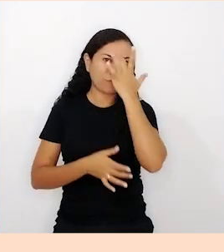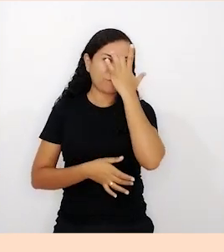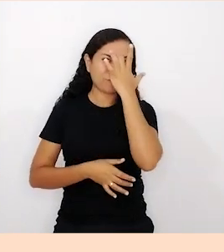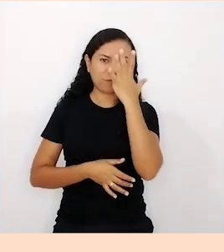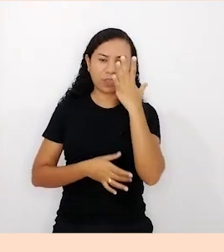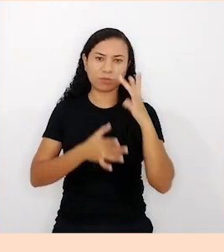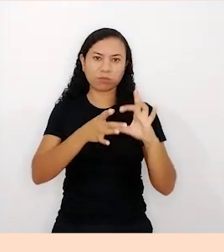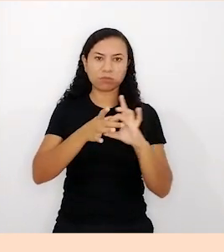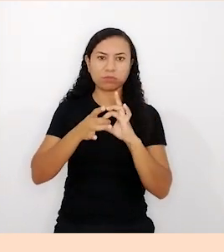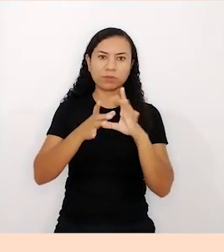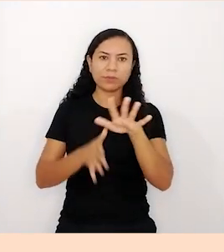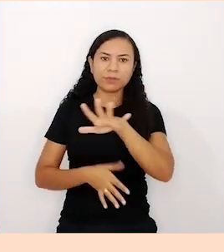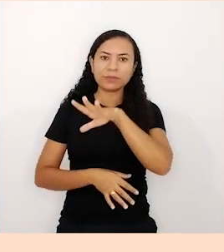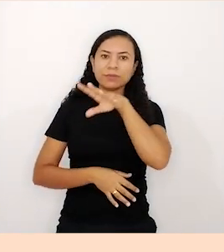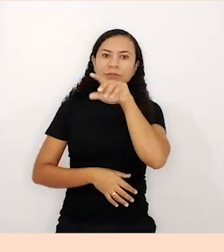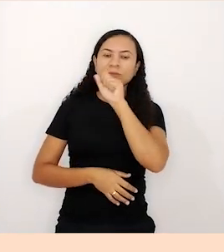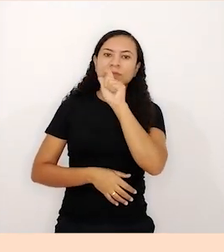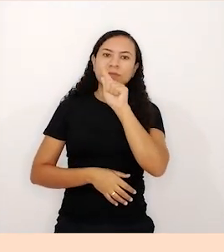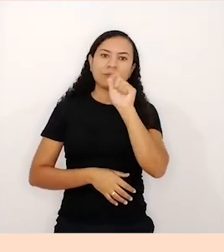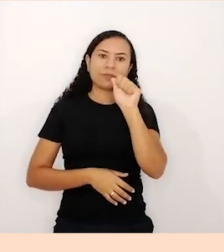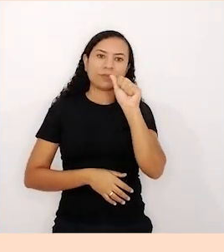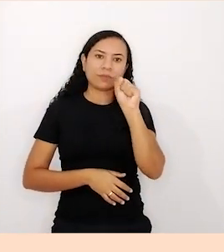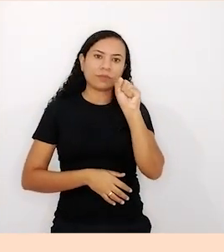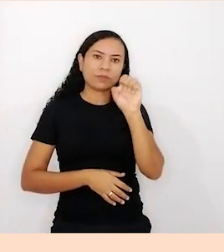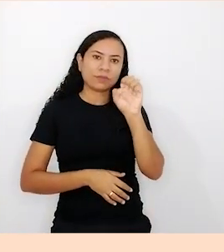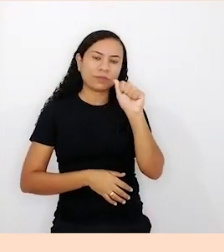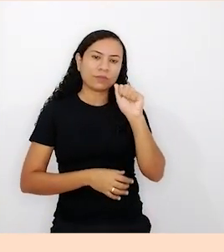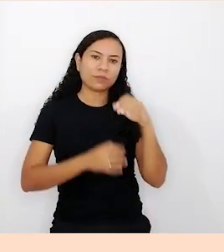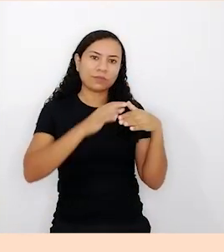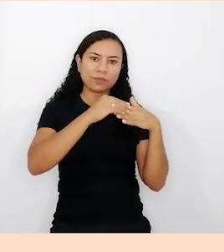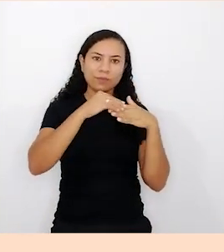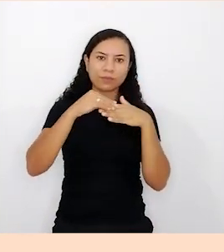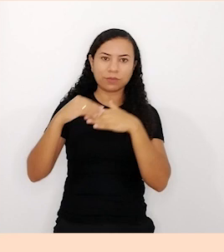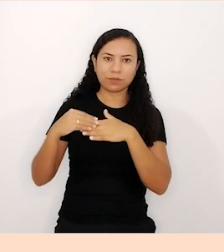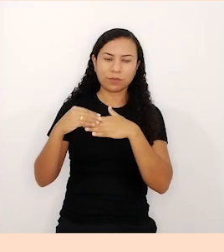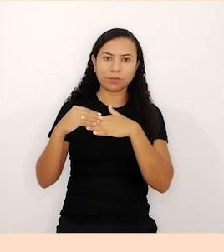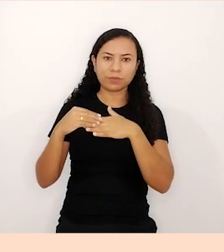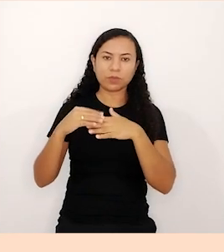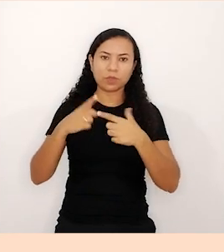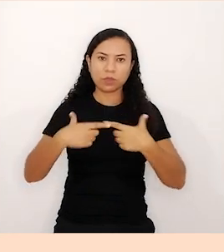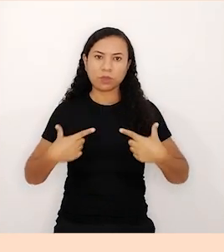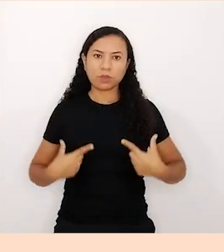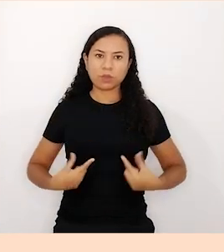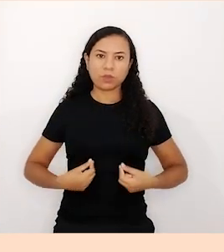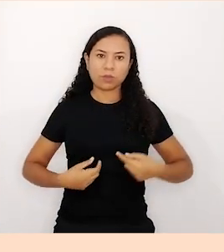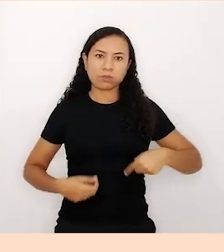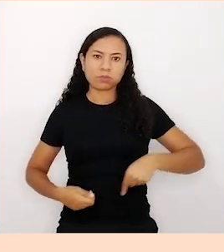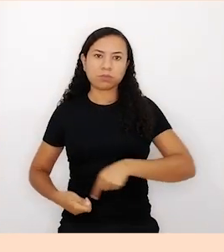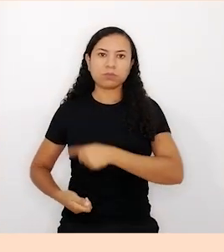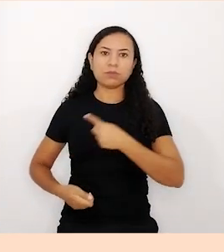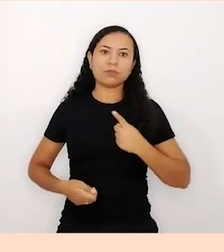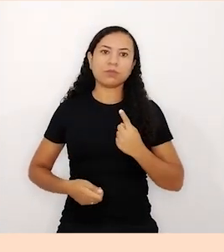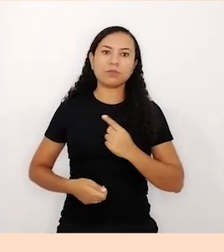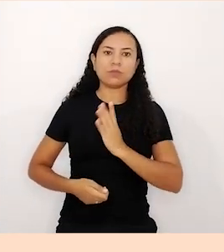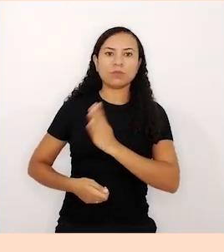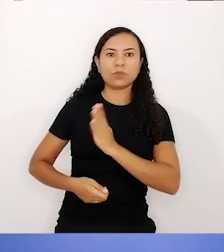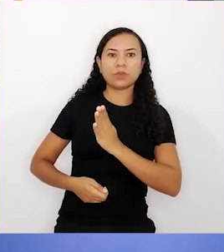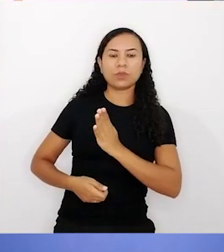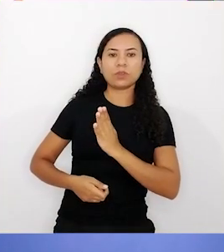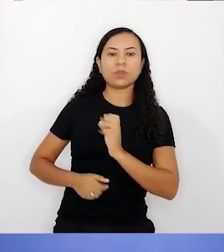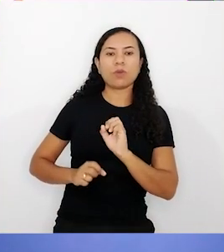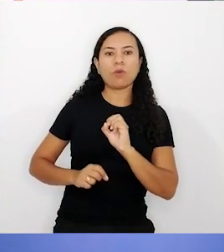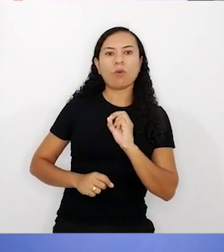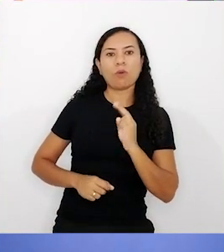aos gases respiratórios, conduzindo eles do pulmão para o coração e para o corpo, ou